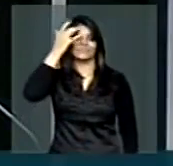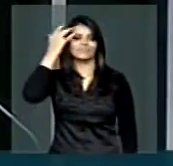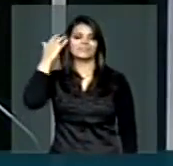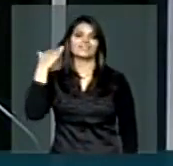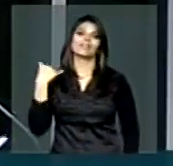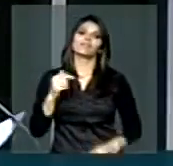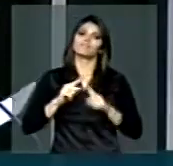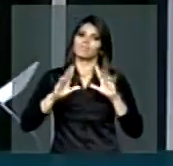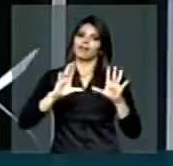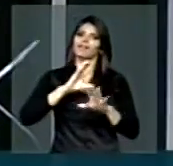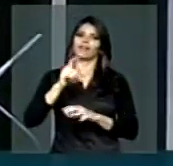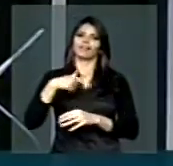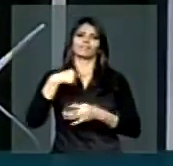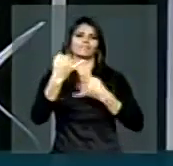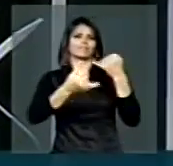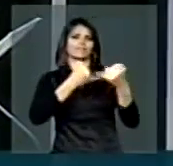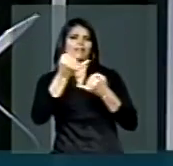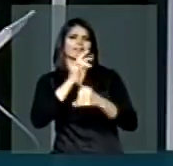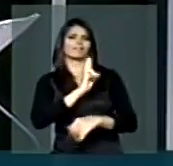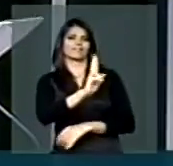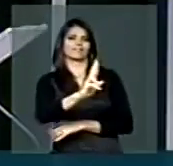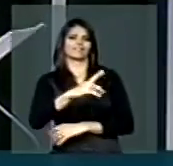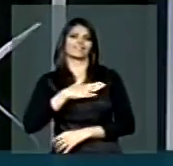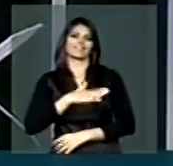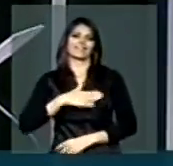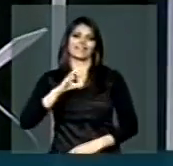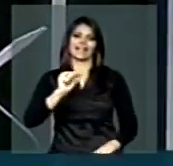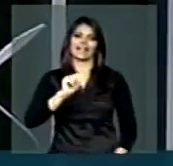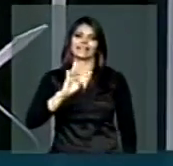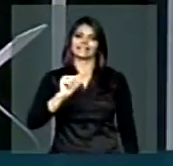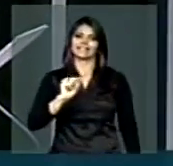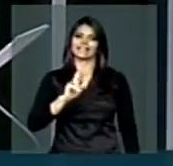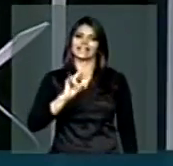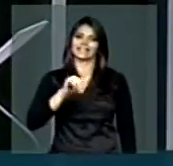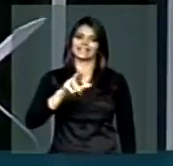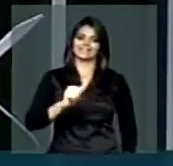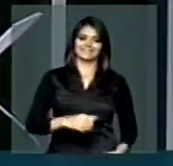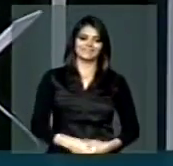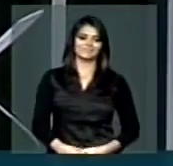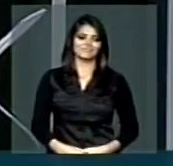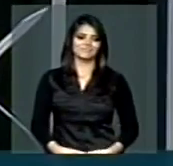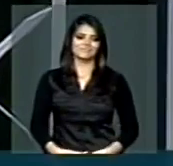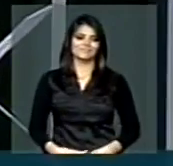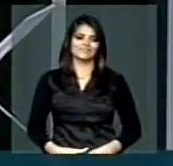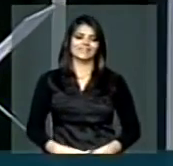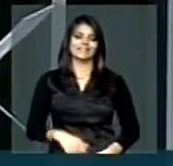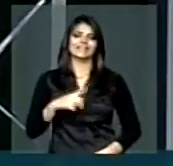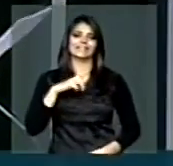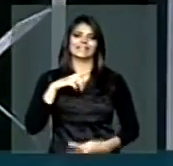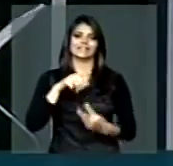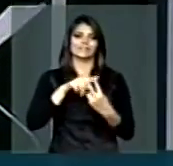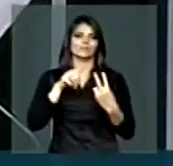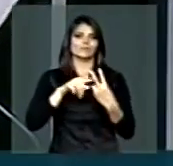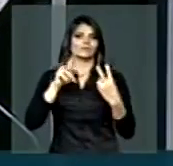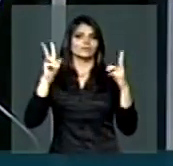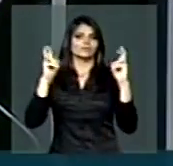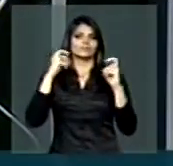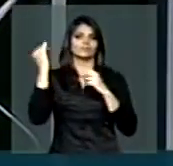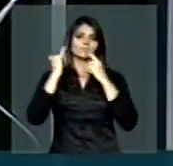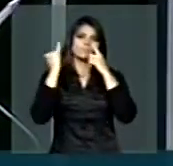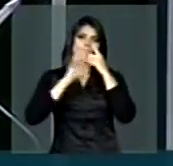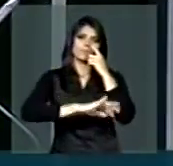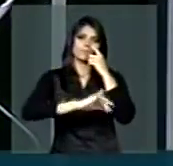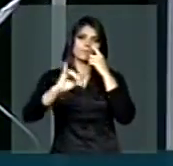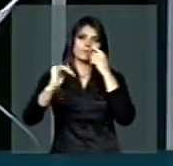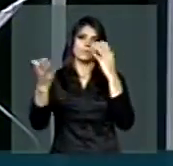é claro que é em tom de brincadeira respondendo a nossa querida Catarina. Eu tenho 2 importantes assuntos para tratar